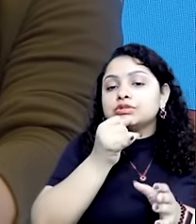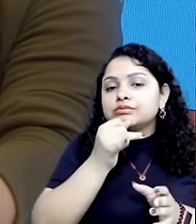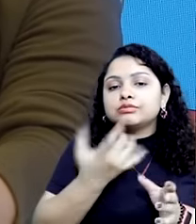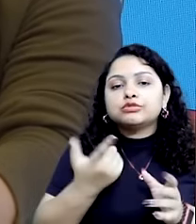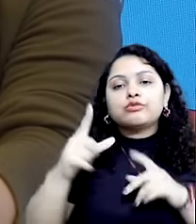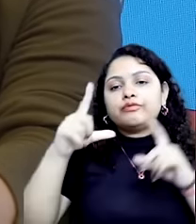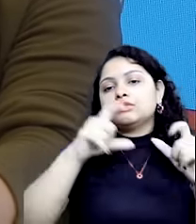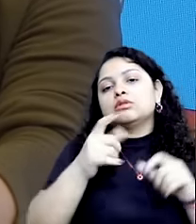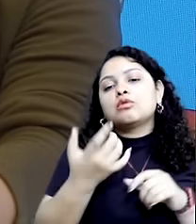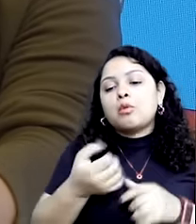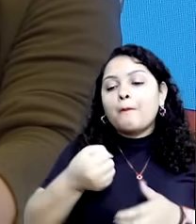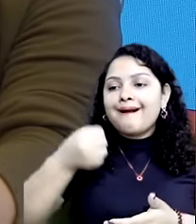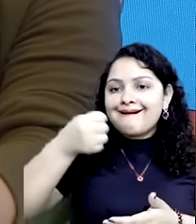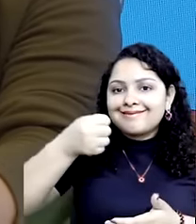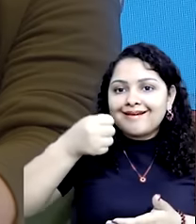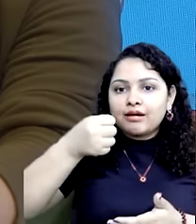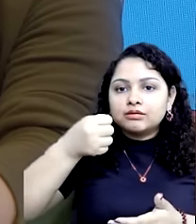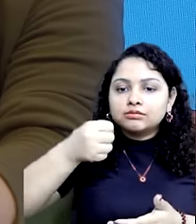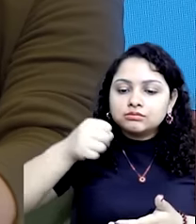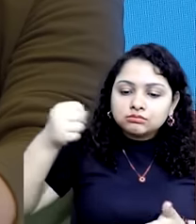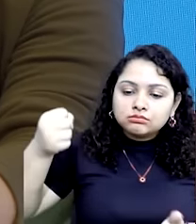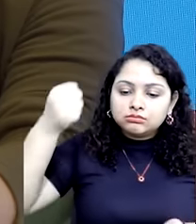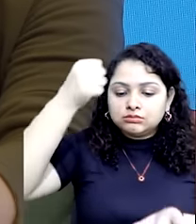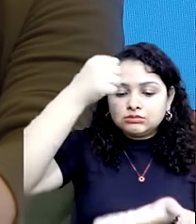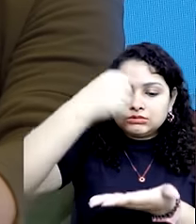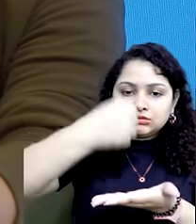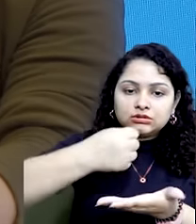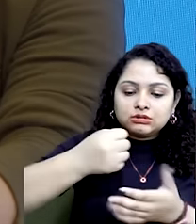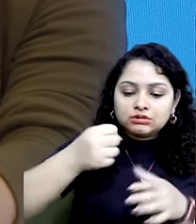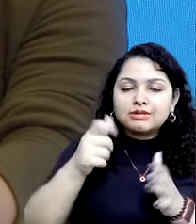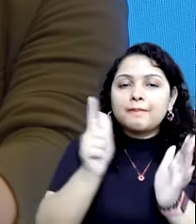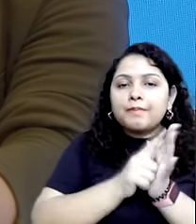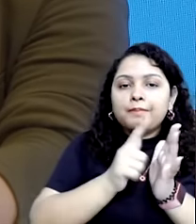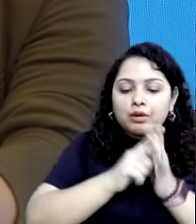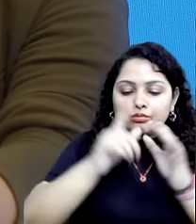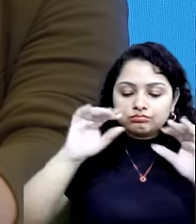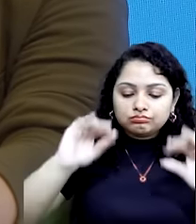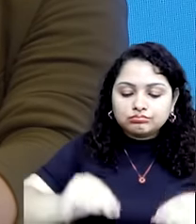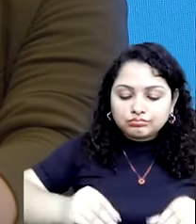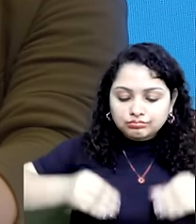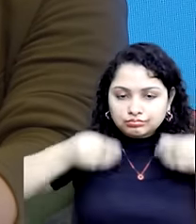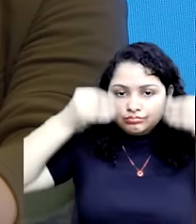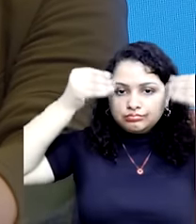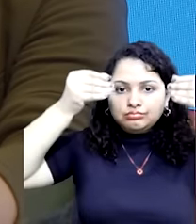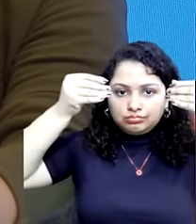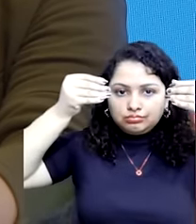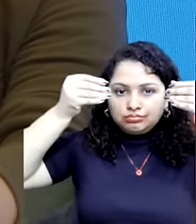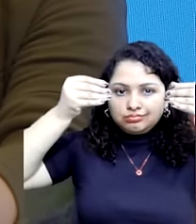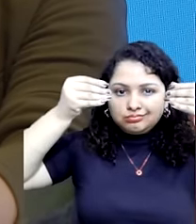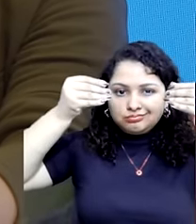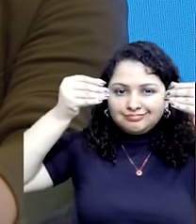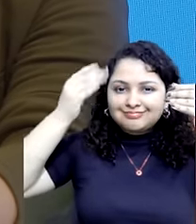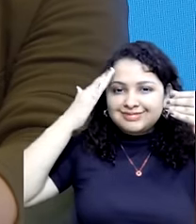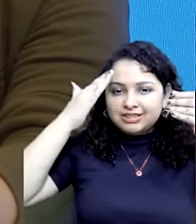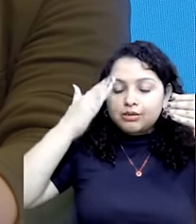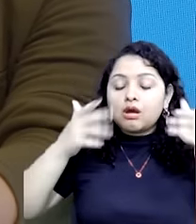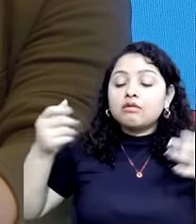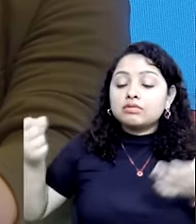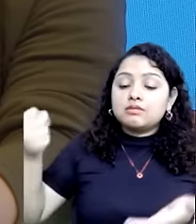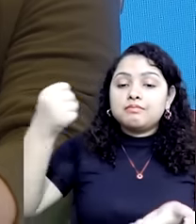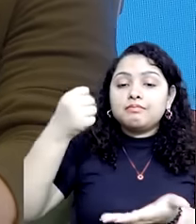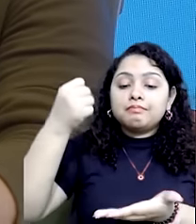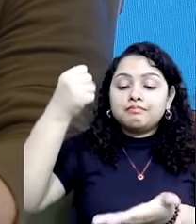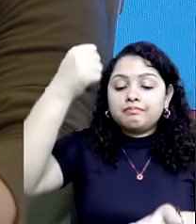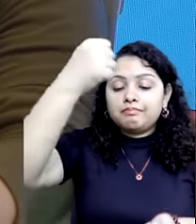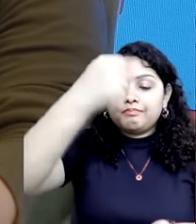T trabalhando com uma caneca você entendeu eu colocar na cartolina né prender ela na parede e ela fazendo aquela volta ali no chão você já vai dar